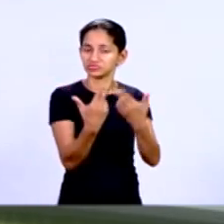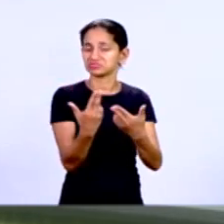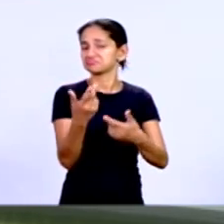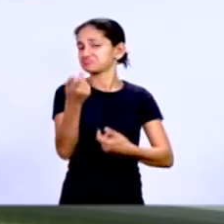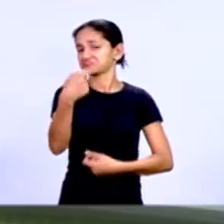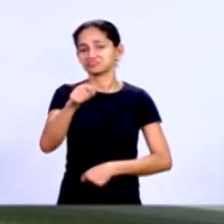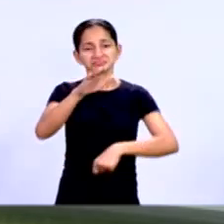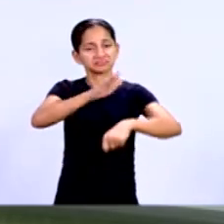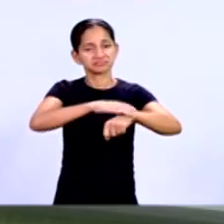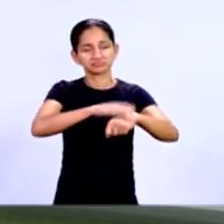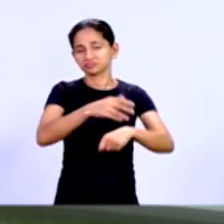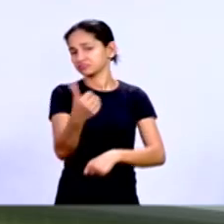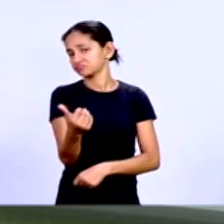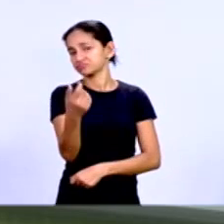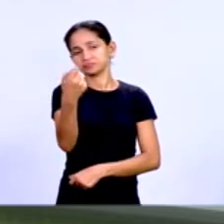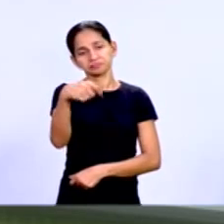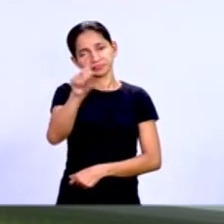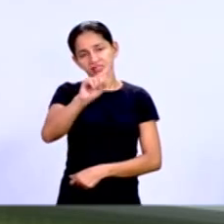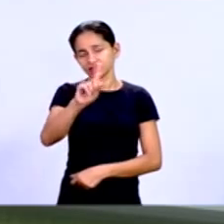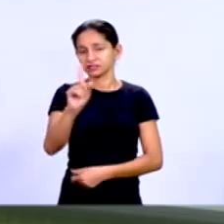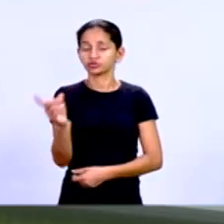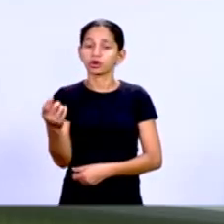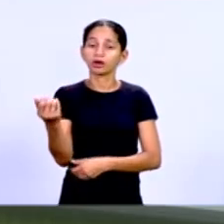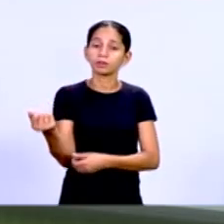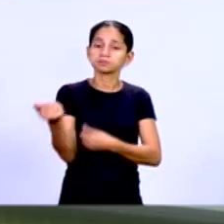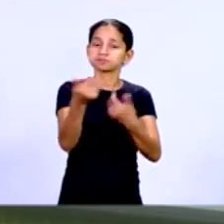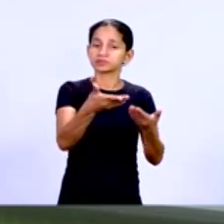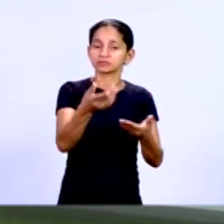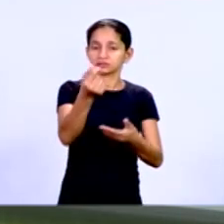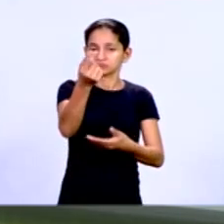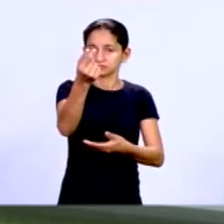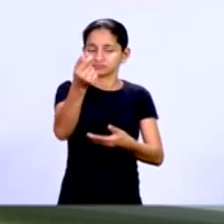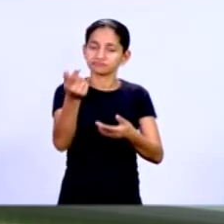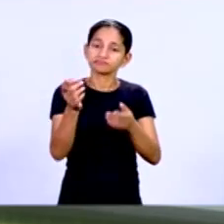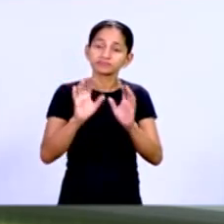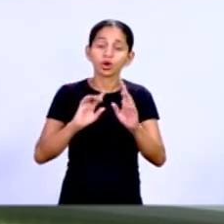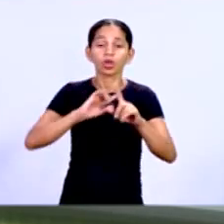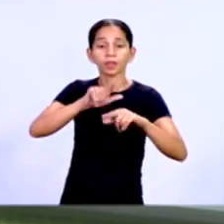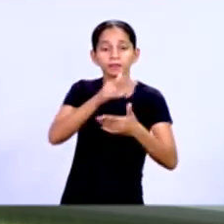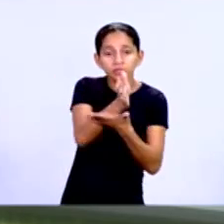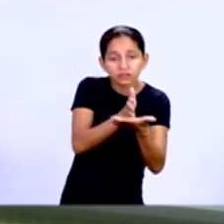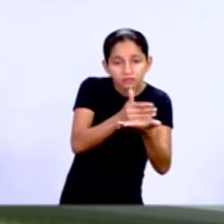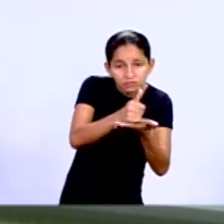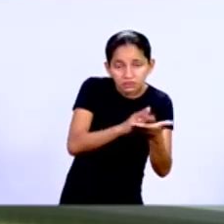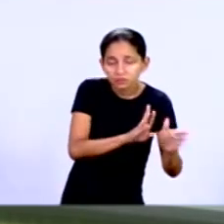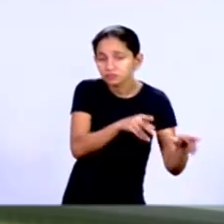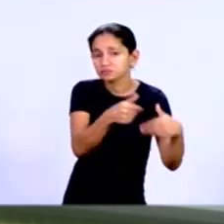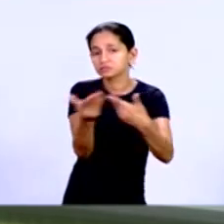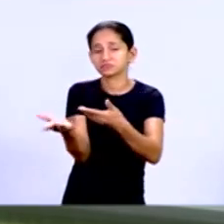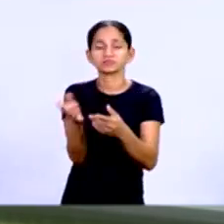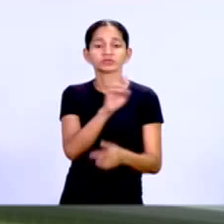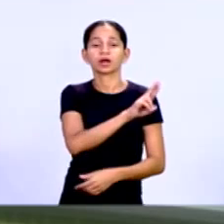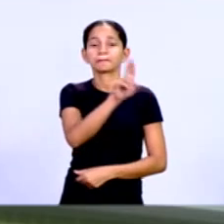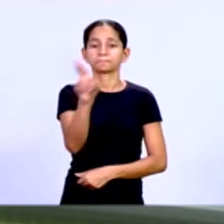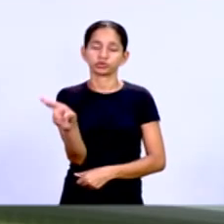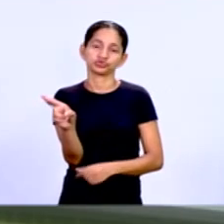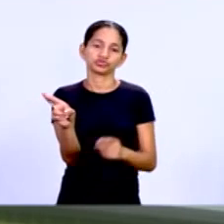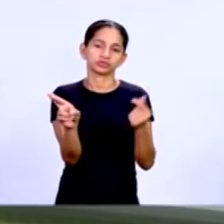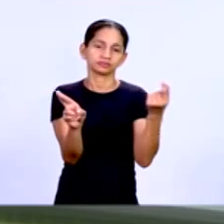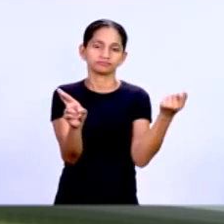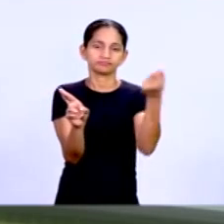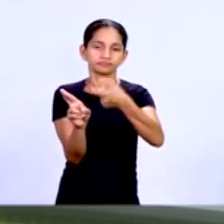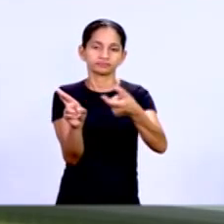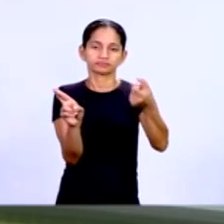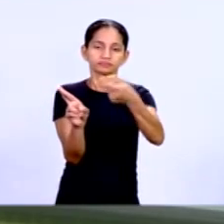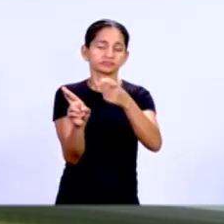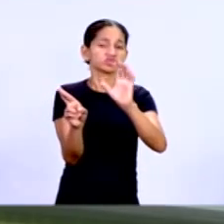Ele simplesmente aplica o capital e pega o retorno. Como ele não opina o caminho da empresa,